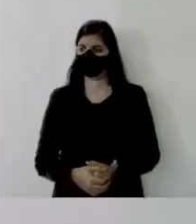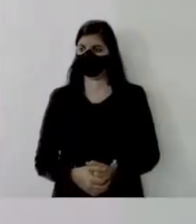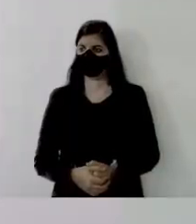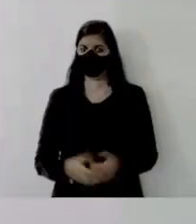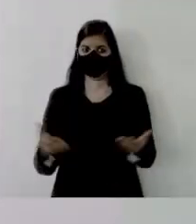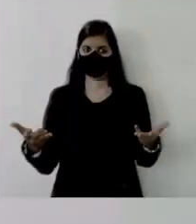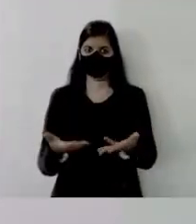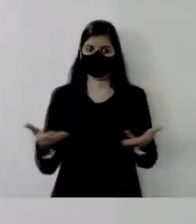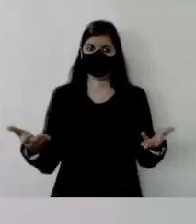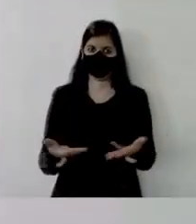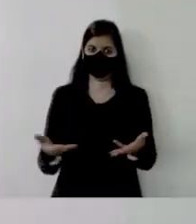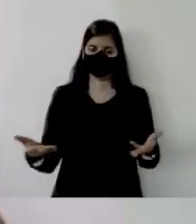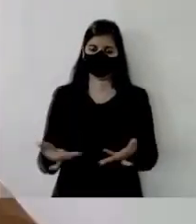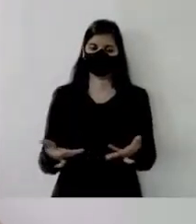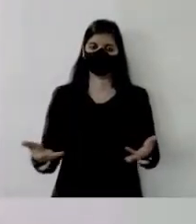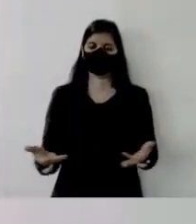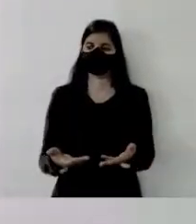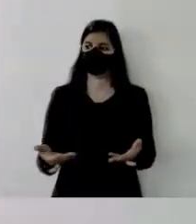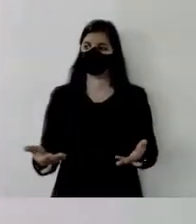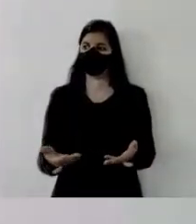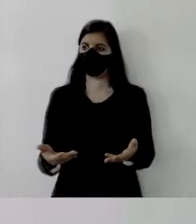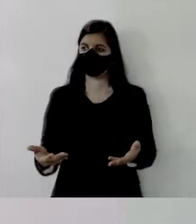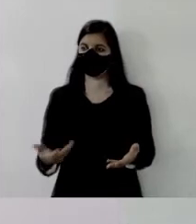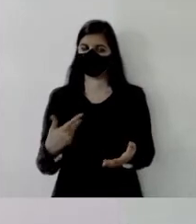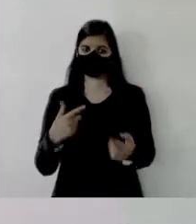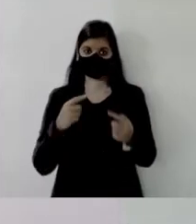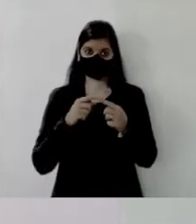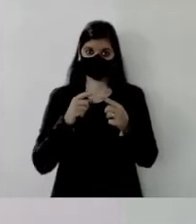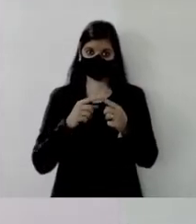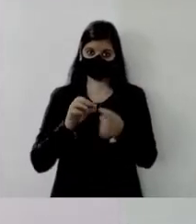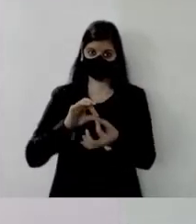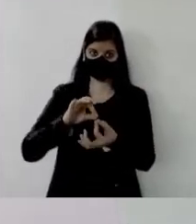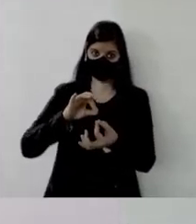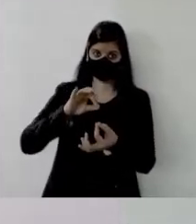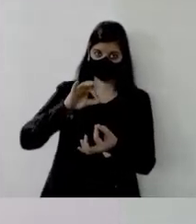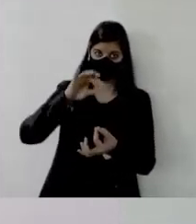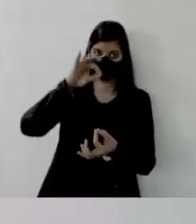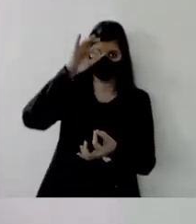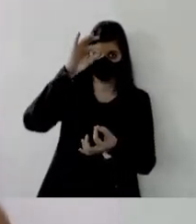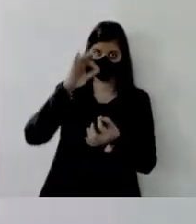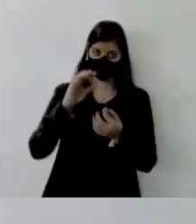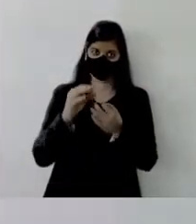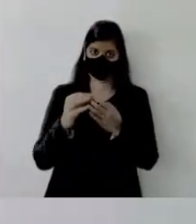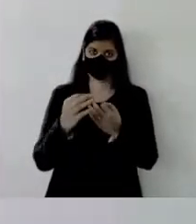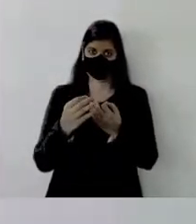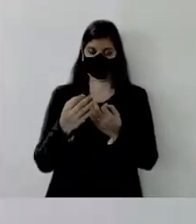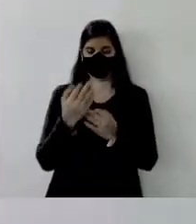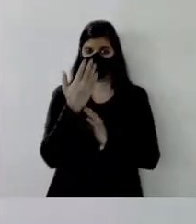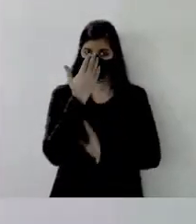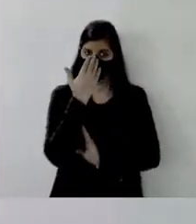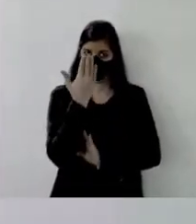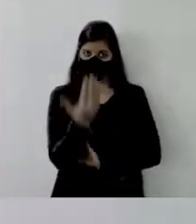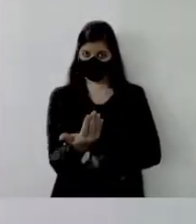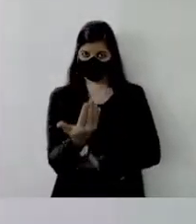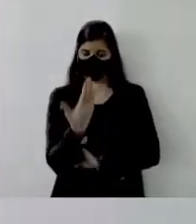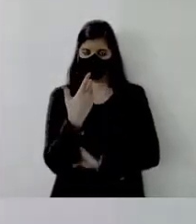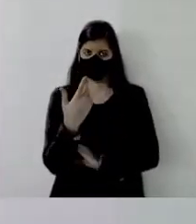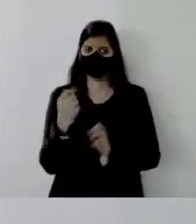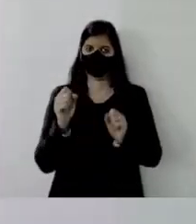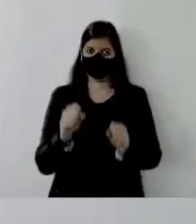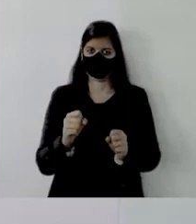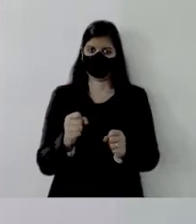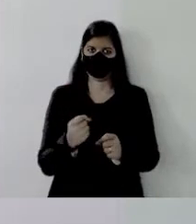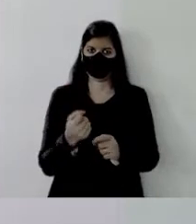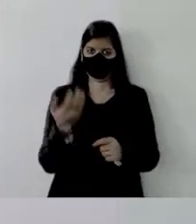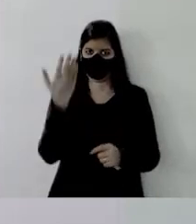Então agora nós vamos aplicar a altura da face lateral e para isso nós vamos determinar a